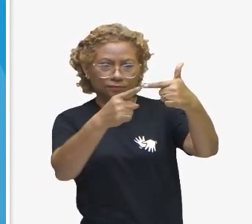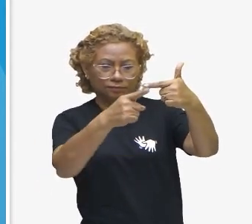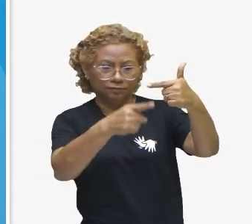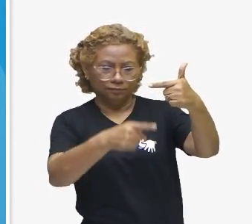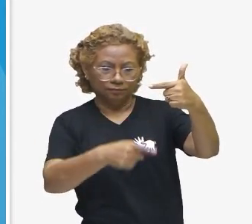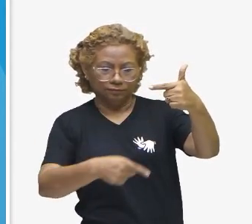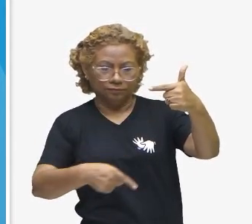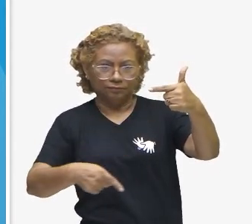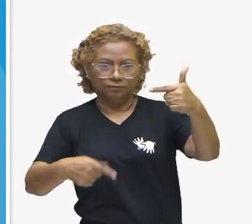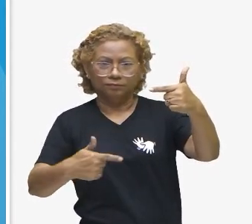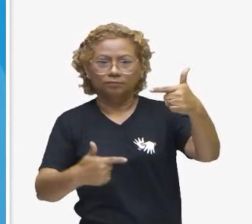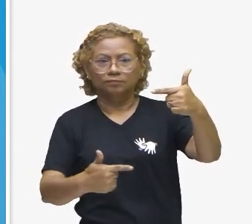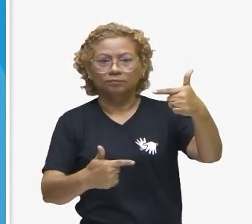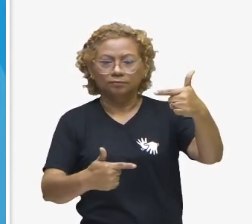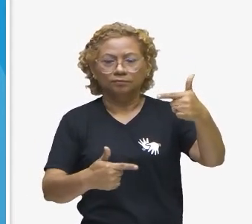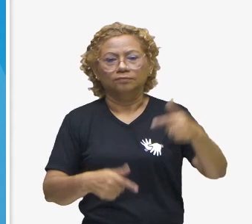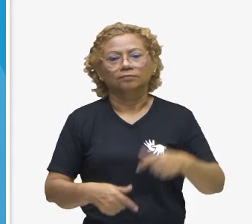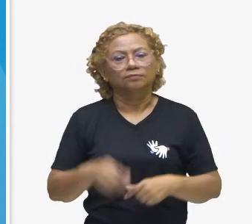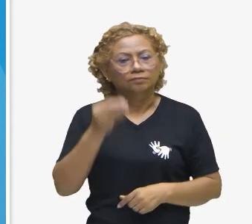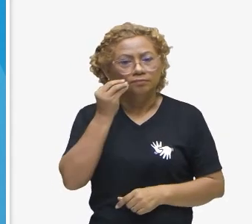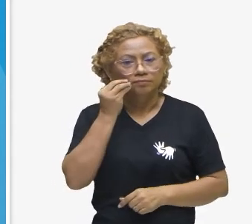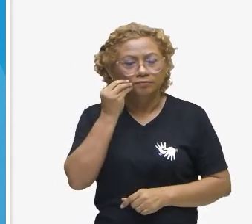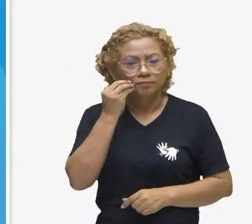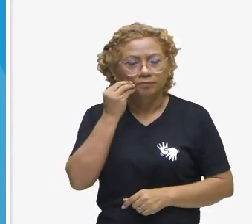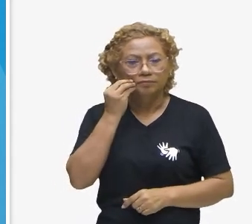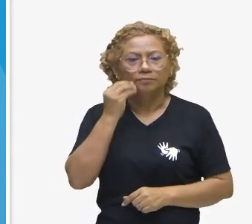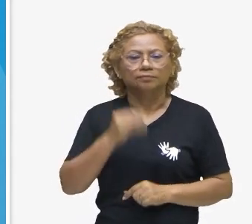Novamente, a gente fez o gráfico.